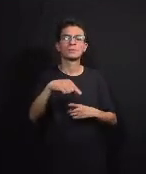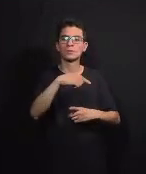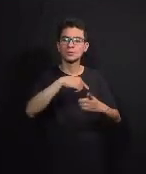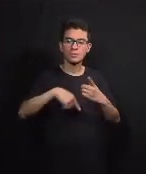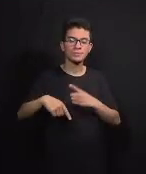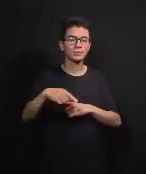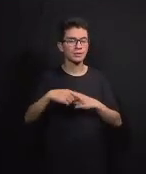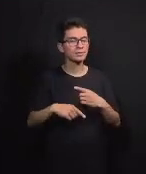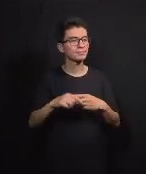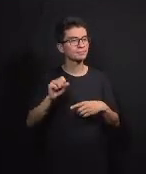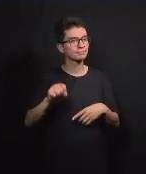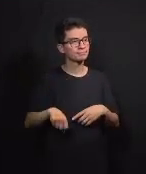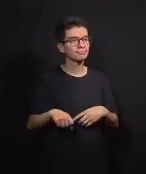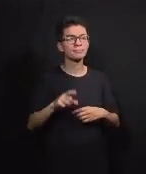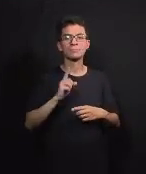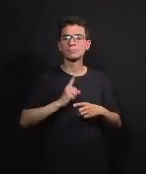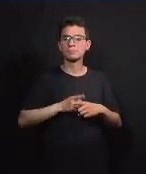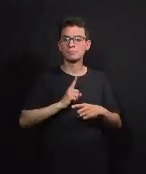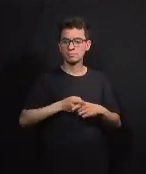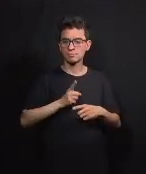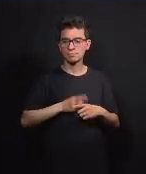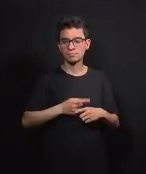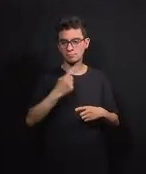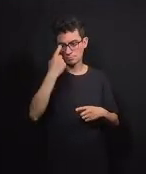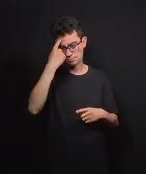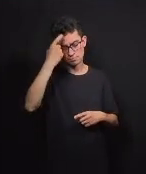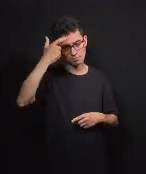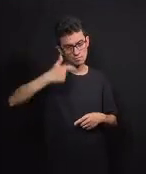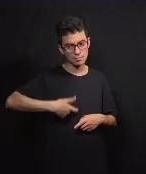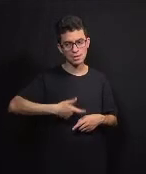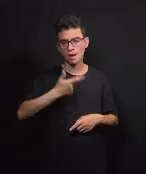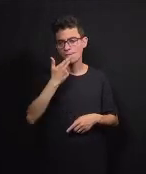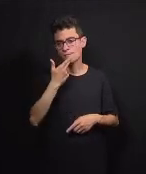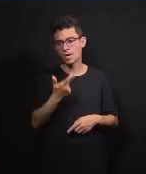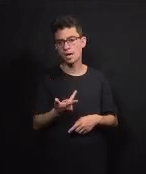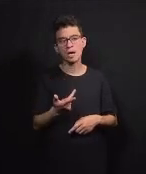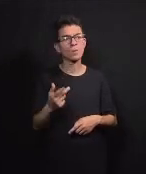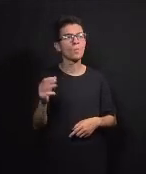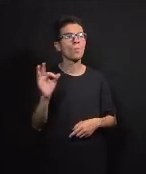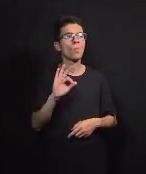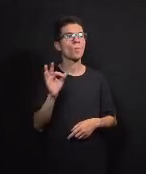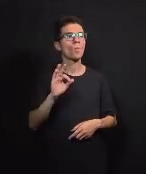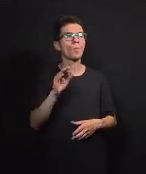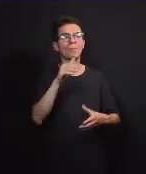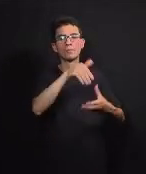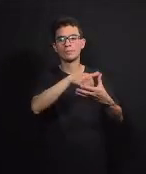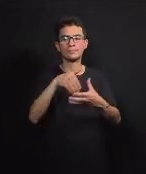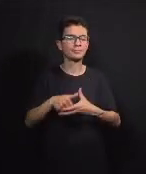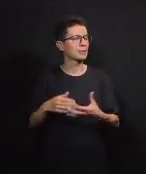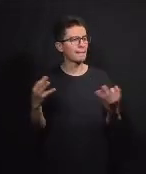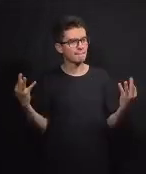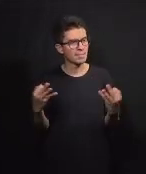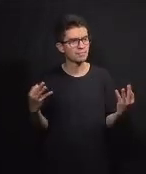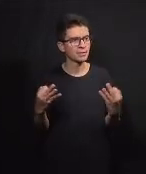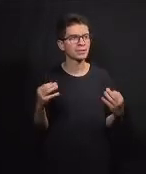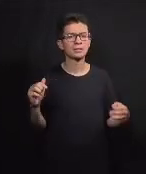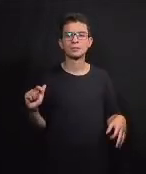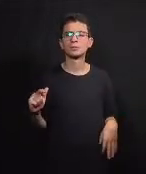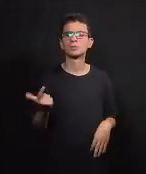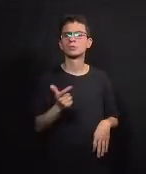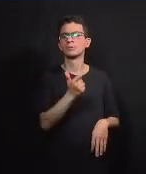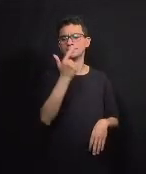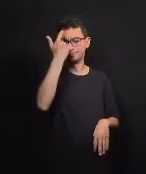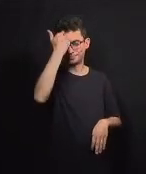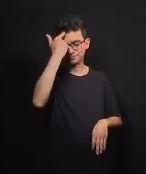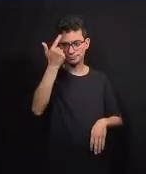poder. Evidentemente, eu não estou aqui dizendo que a democracia americana era perfeita antes de Trump. Esse é um